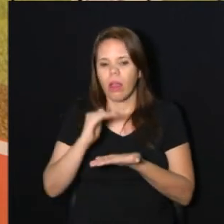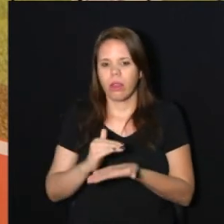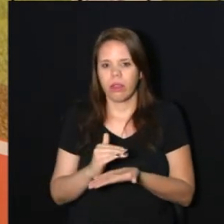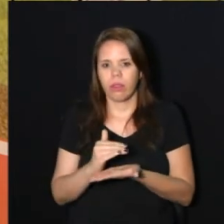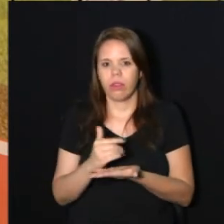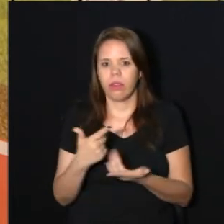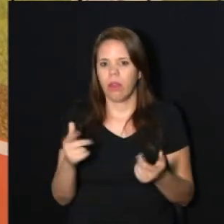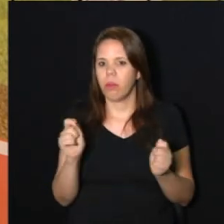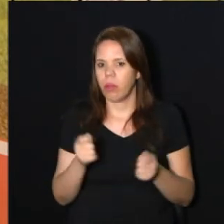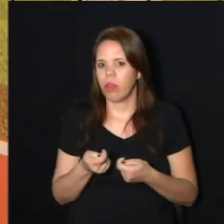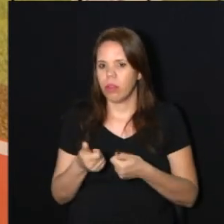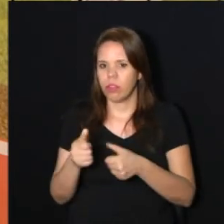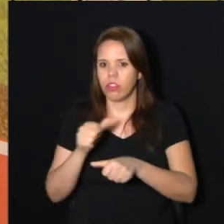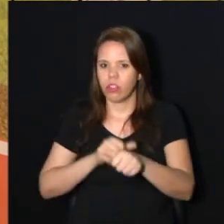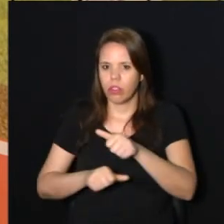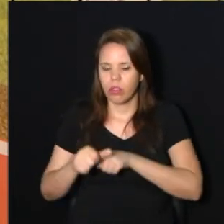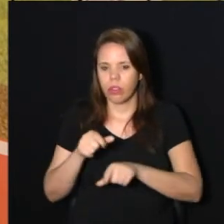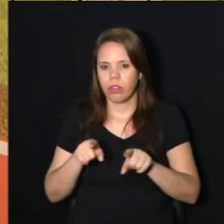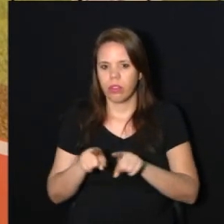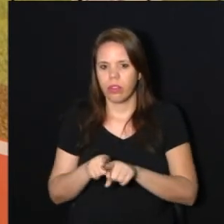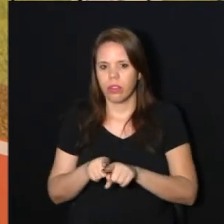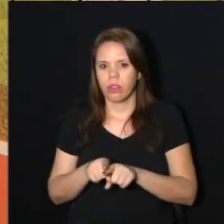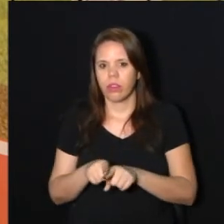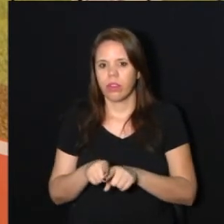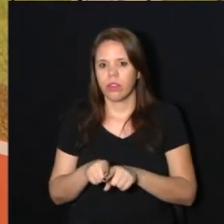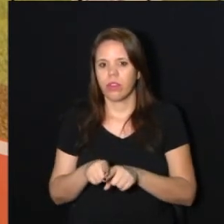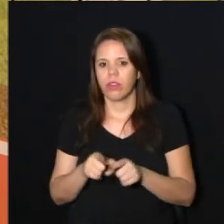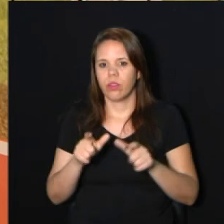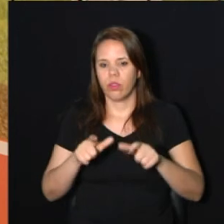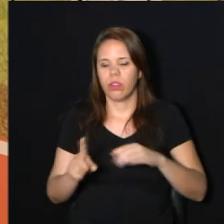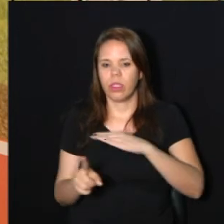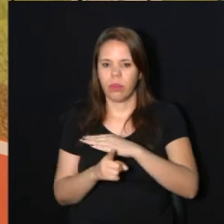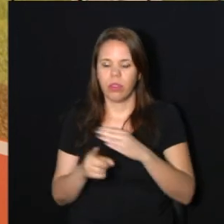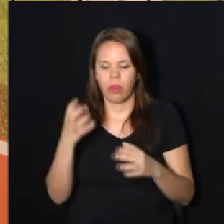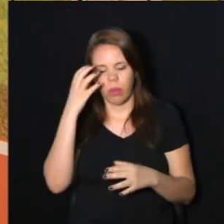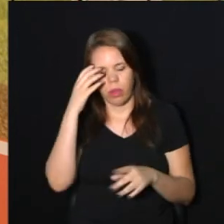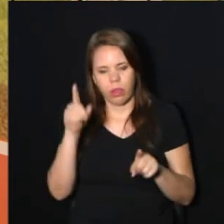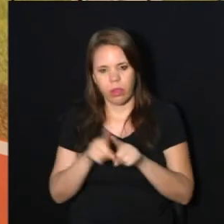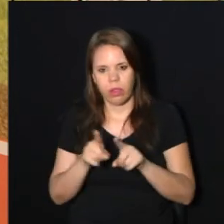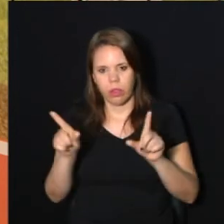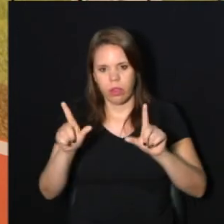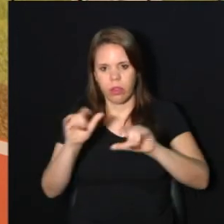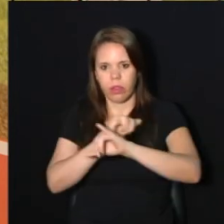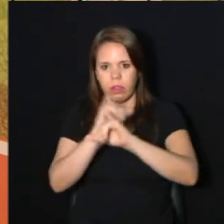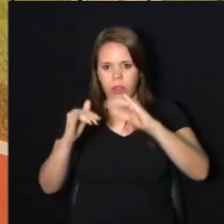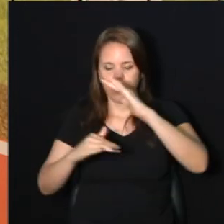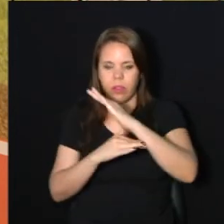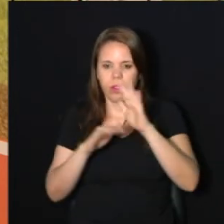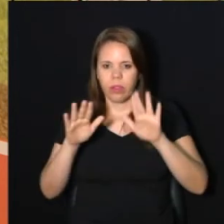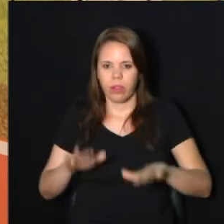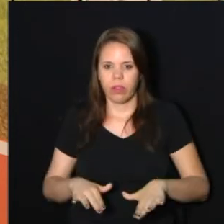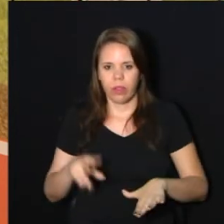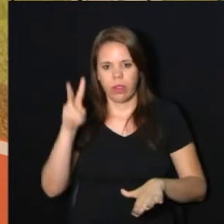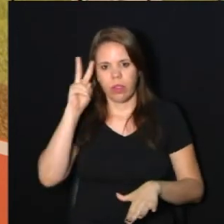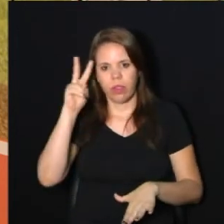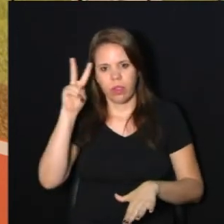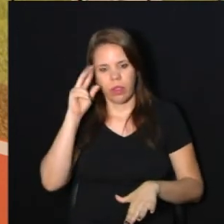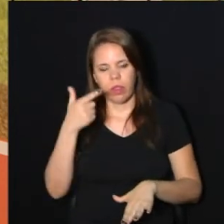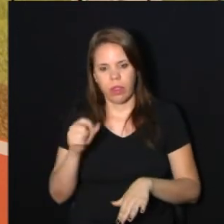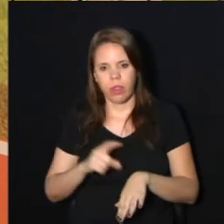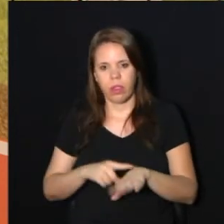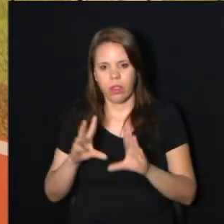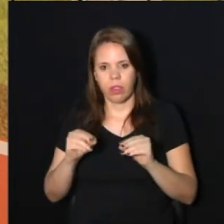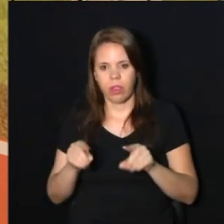perecível que pode ser trocado na bilheteria do Taquaral. O Jornal Câmara Notícia fica por aqui. Lembrando, às 10 horas